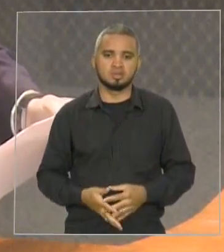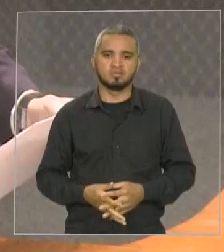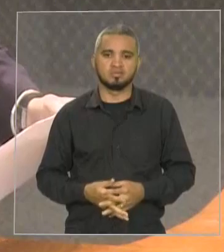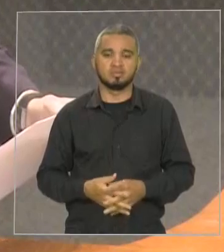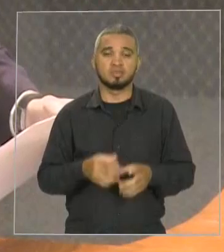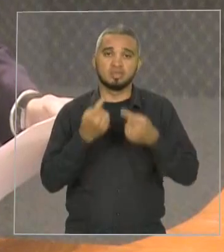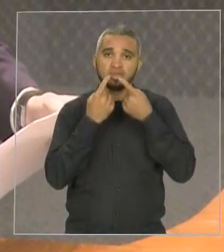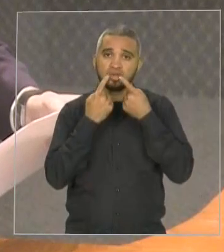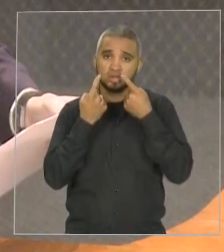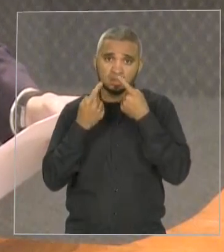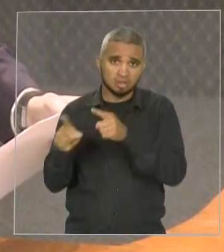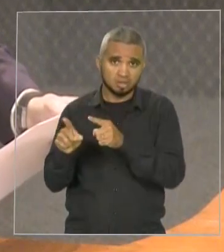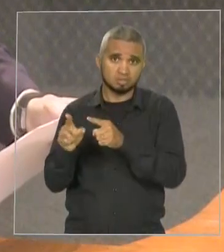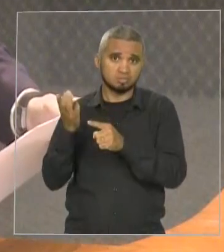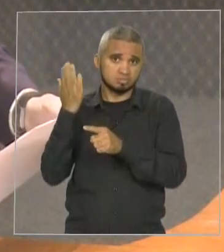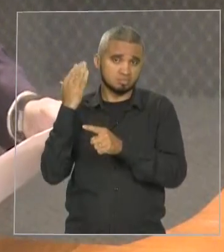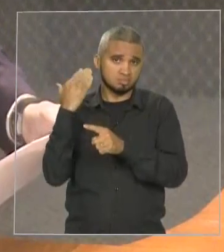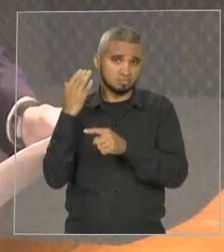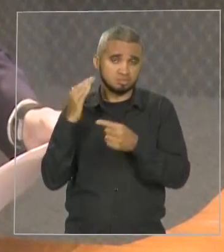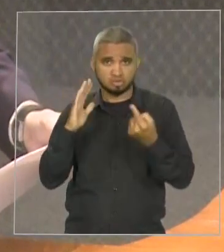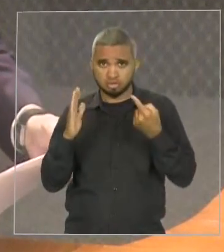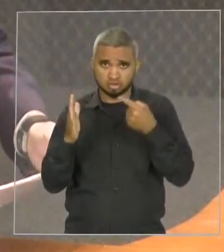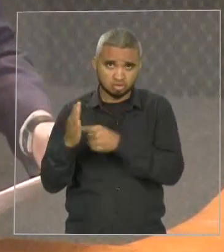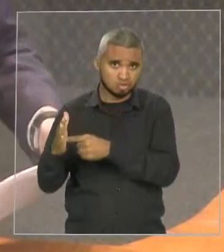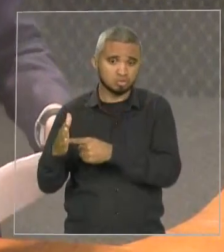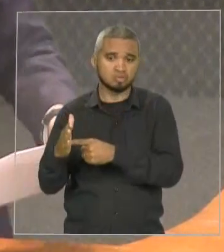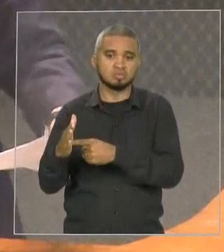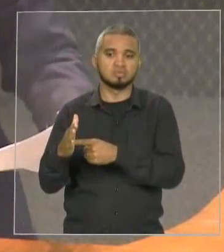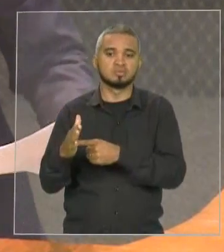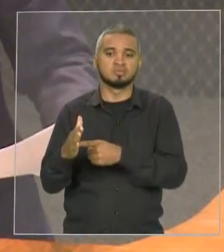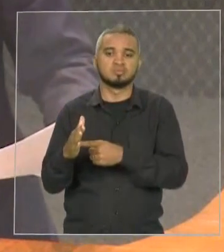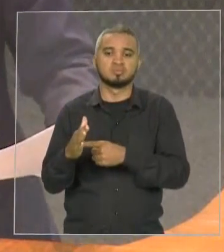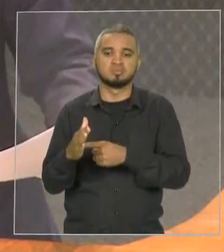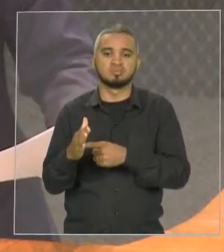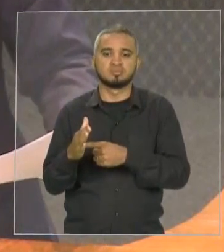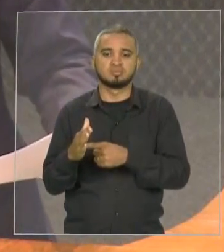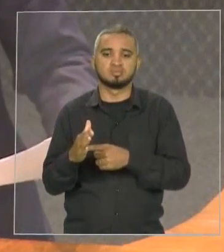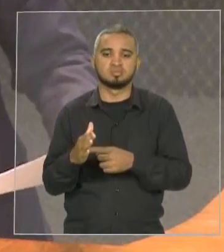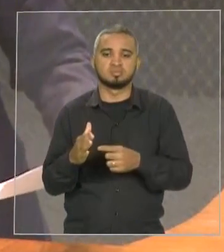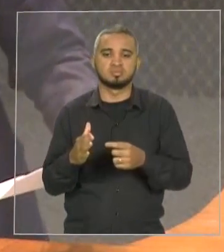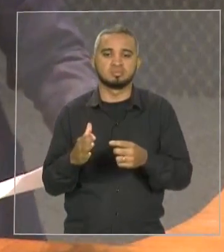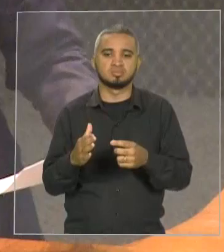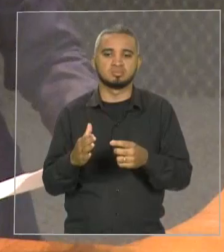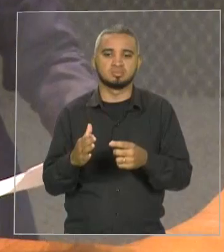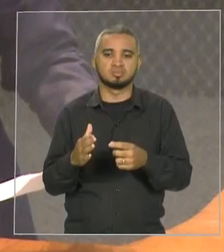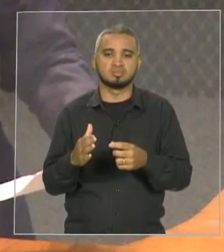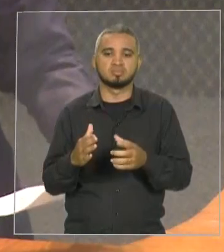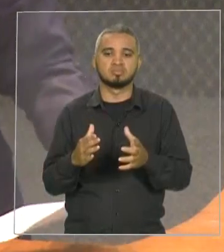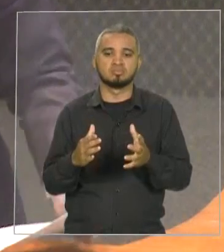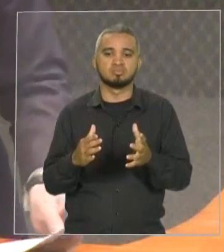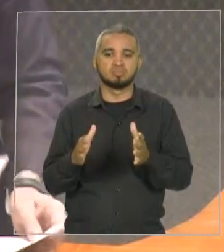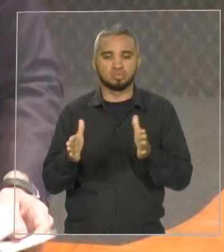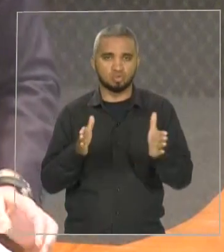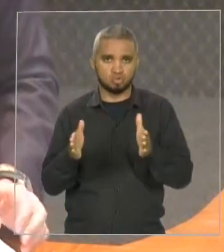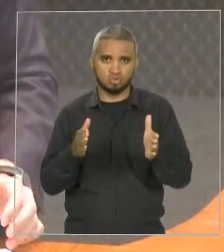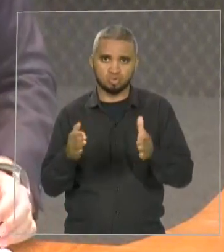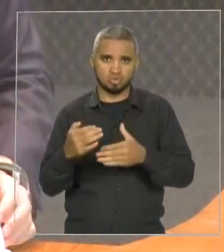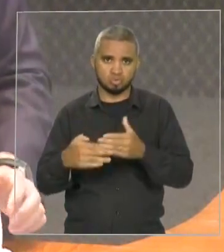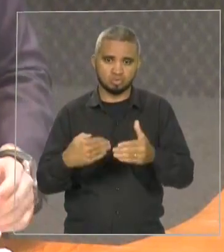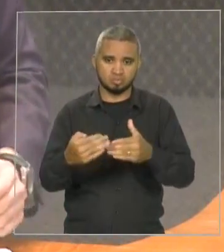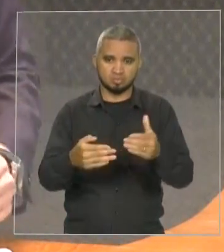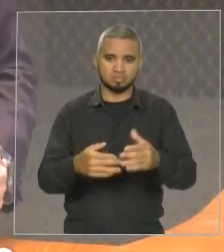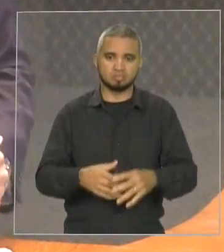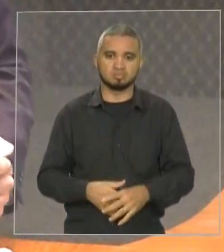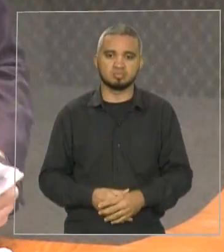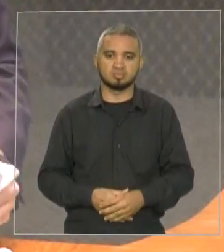denunciado há um tempo atrás em relação ao certame que foi feito de forma irregular. Vamos